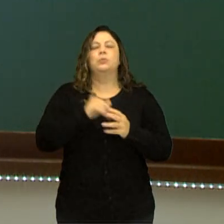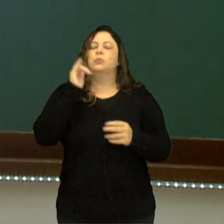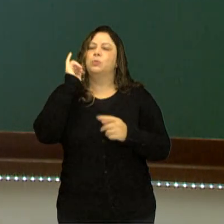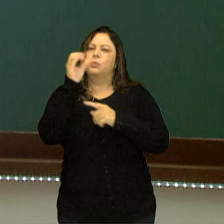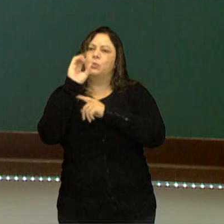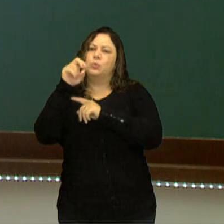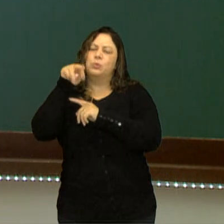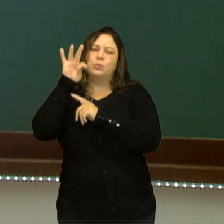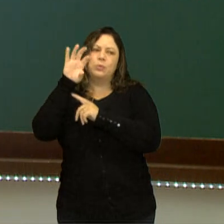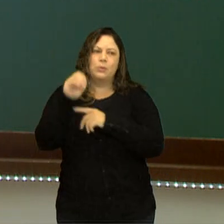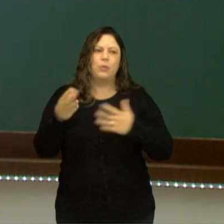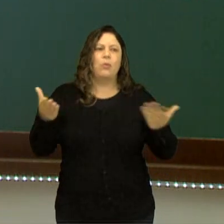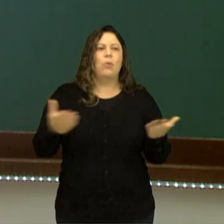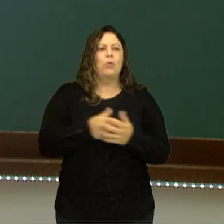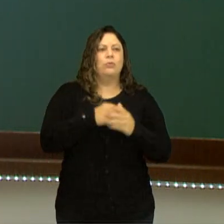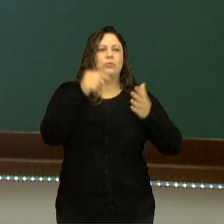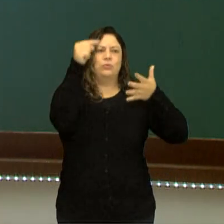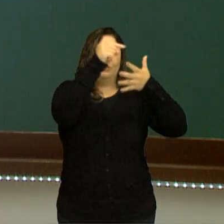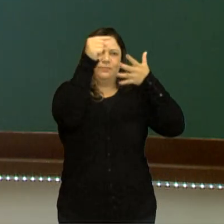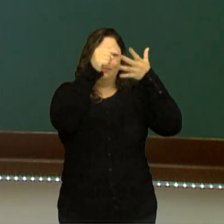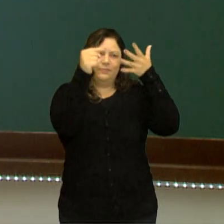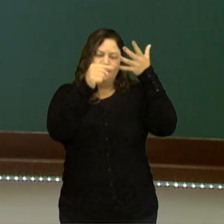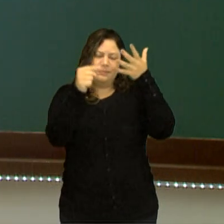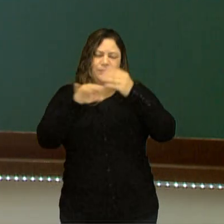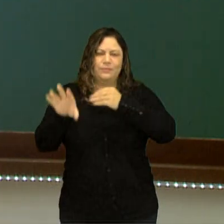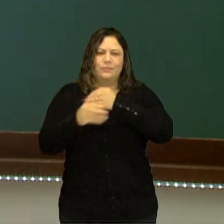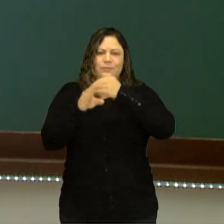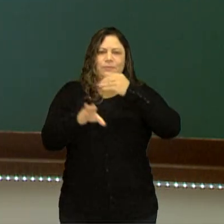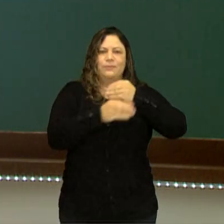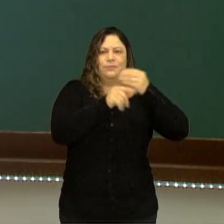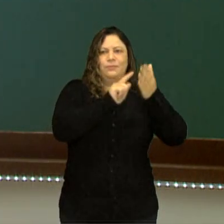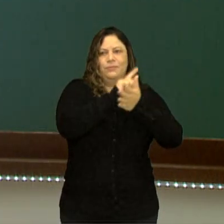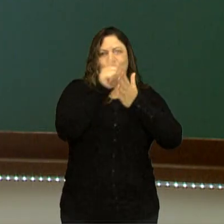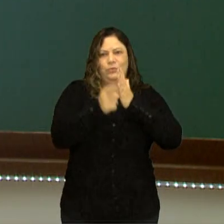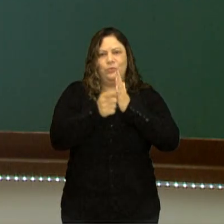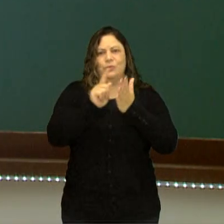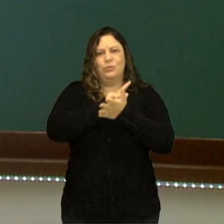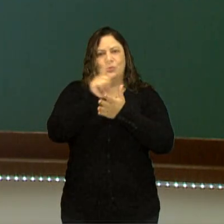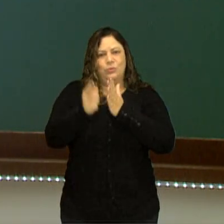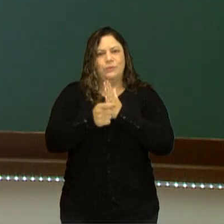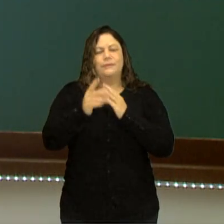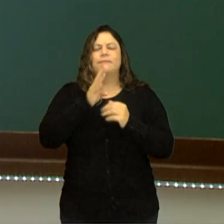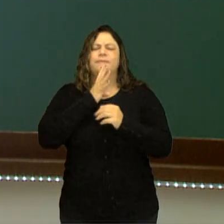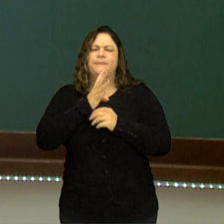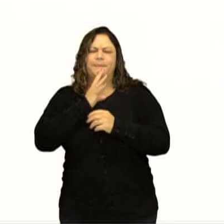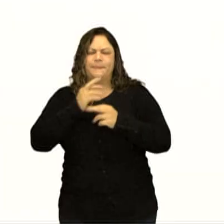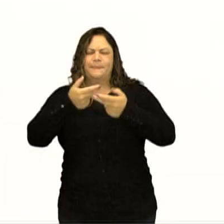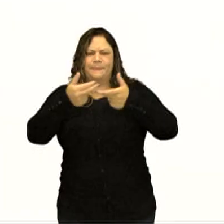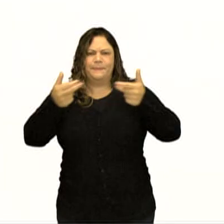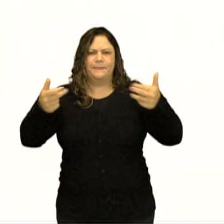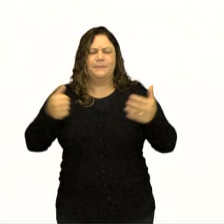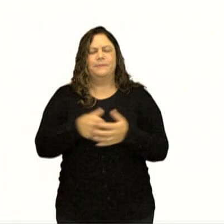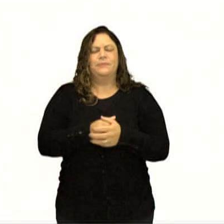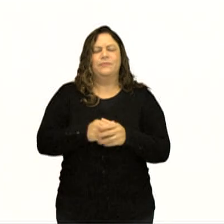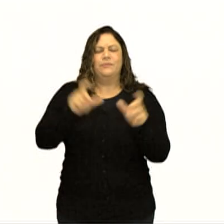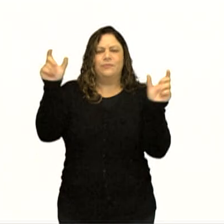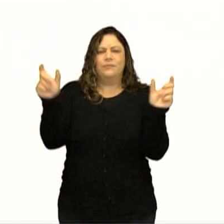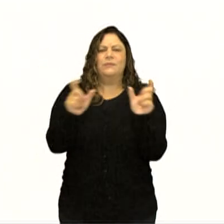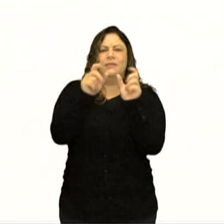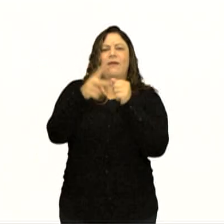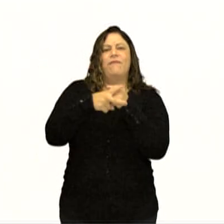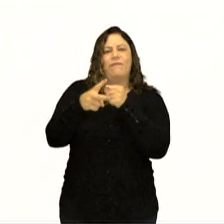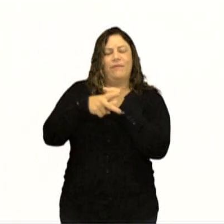conto, identificamos os elementos composicionais do gênero, reconhecemos a ocorrência de predicado verbo nominal